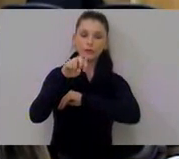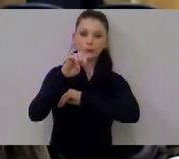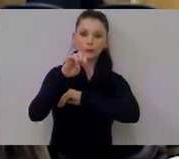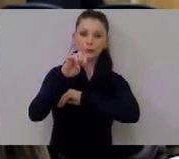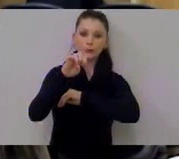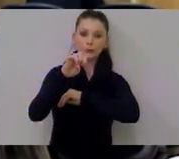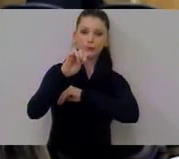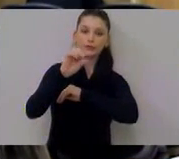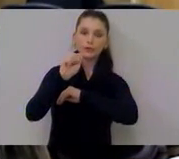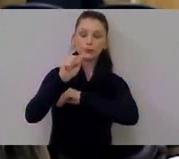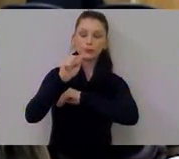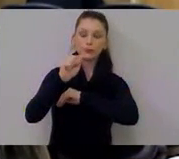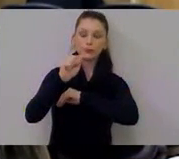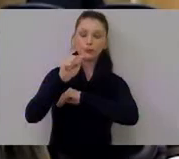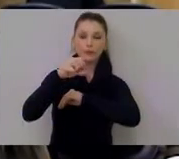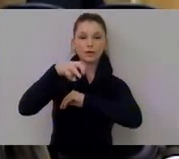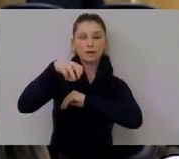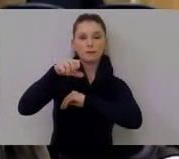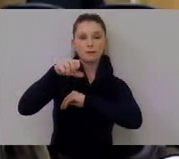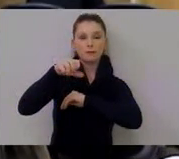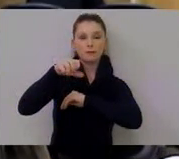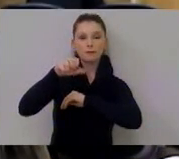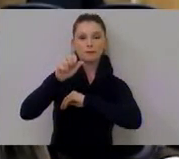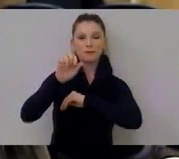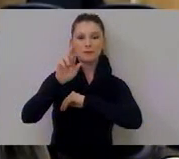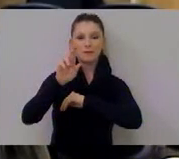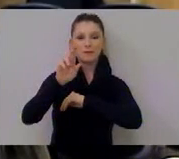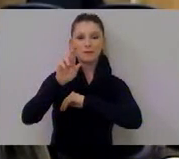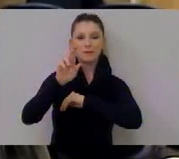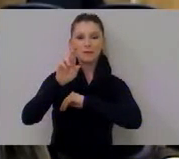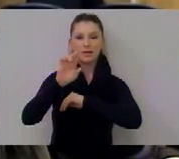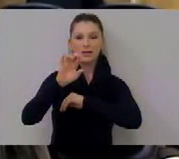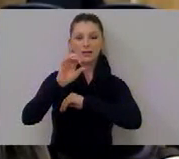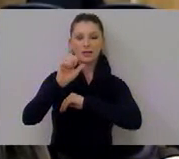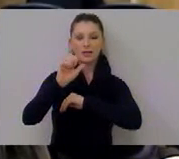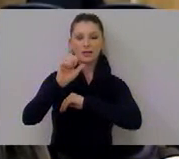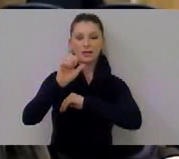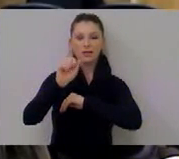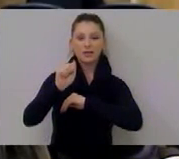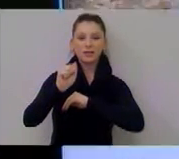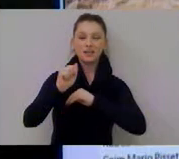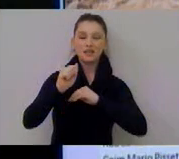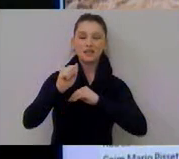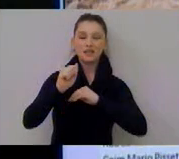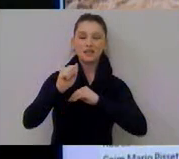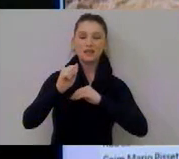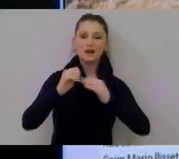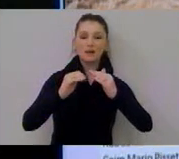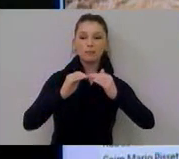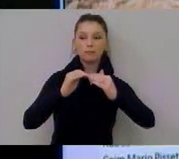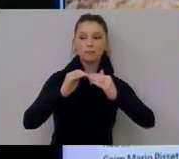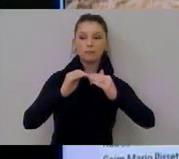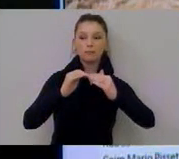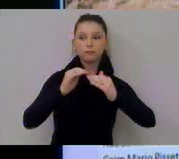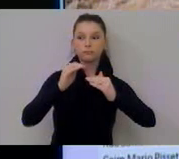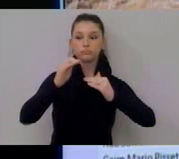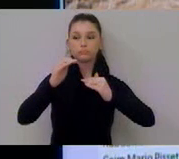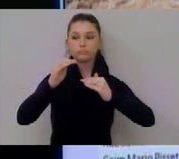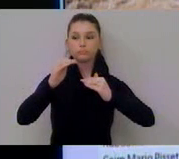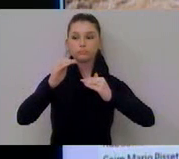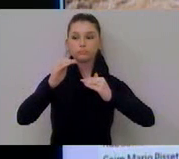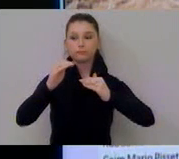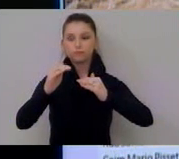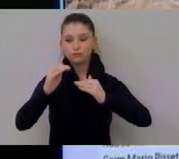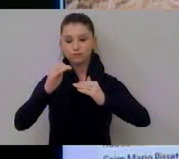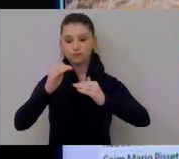O degrau que fica entre a rua que não é pavimentada e a Avenida